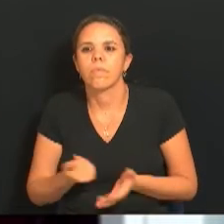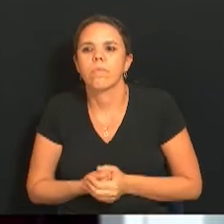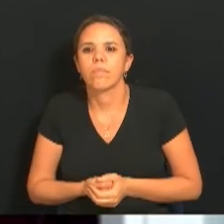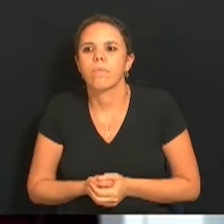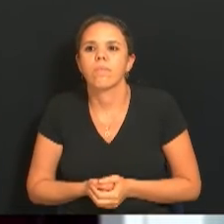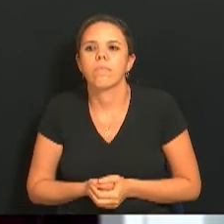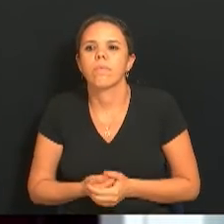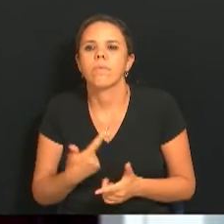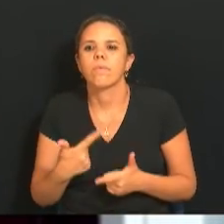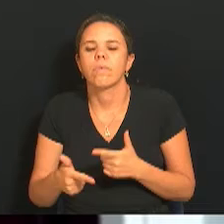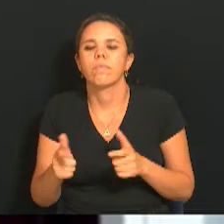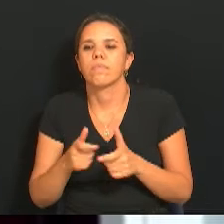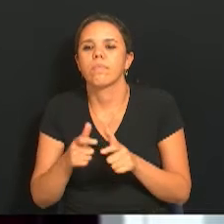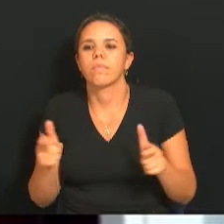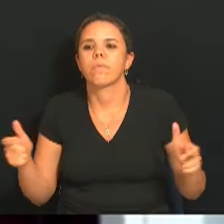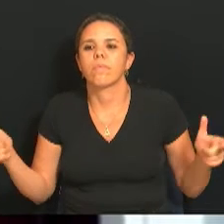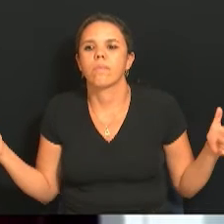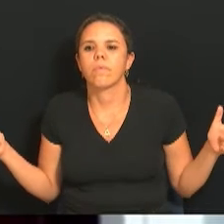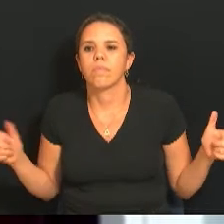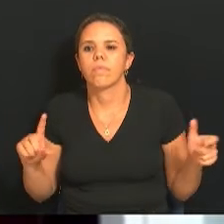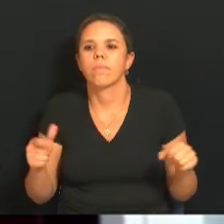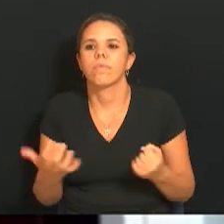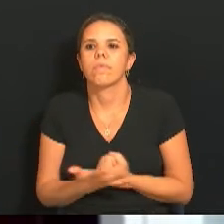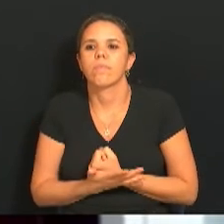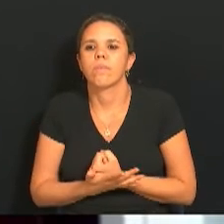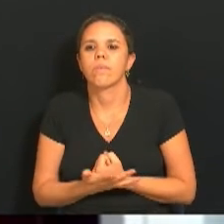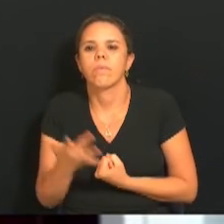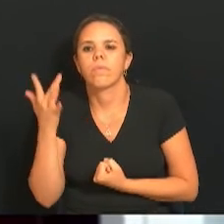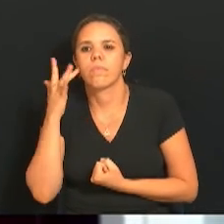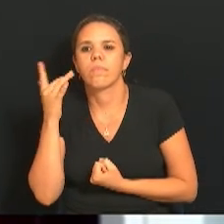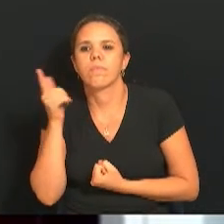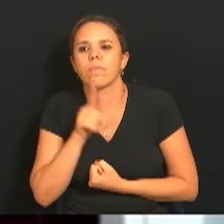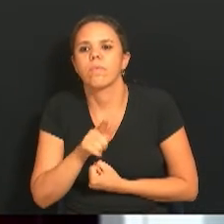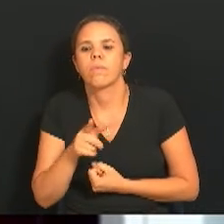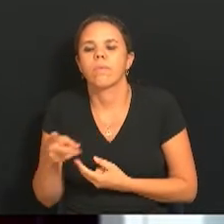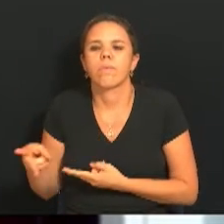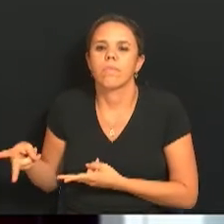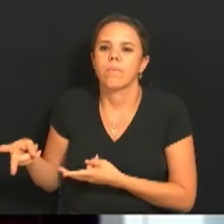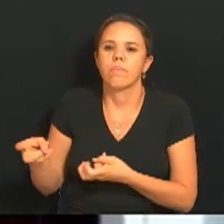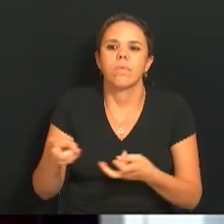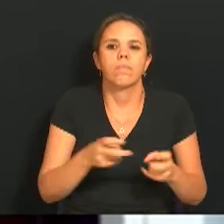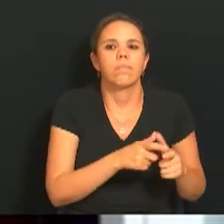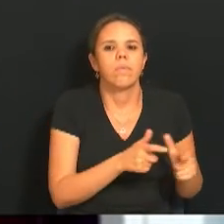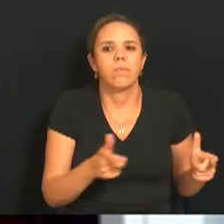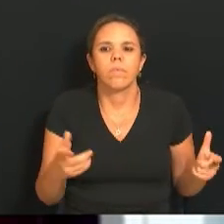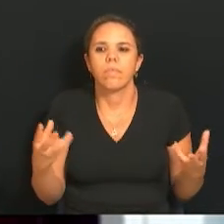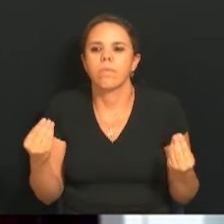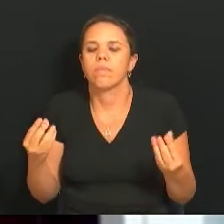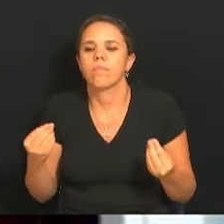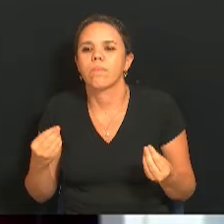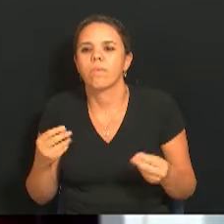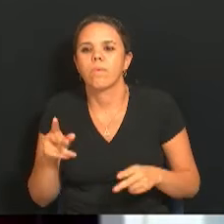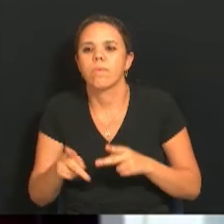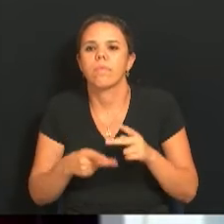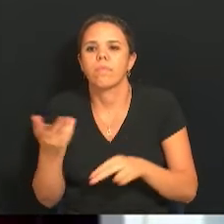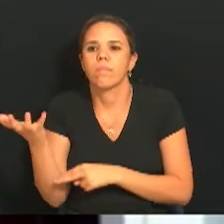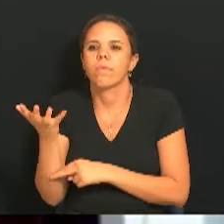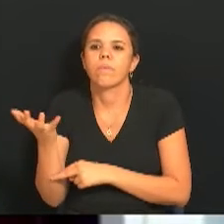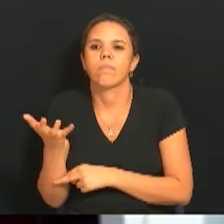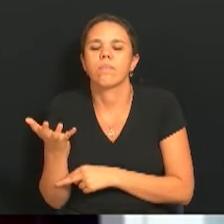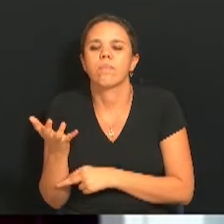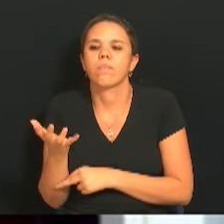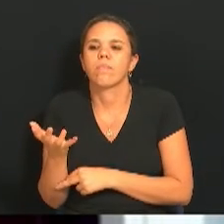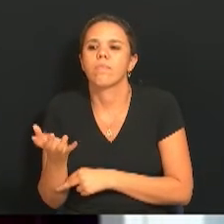uma explosão após a pandemia, a gente acho que conseguiu notar que aumentou muito o número de pessoas que estão morando nas ruas, não só na